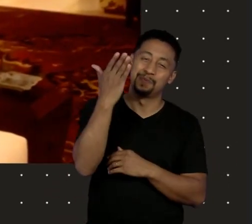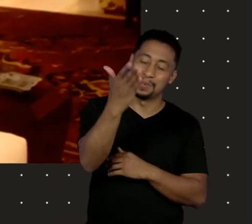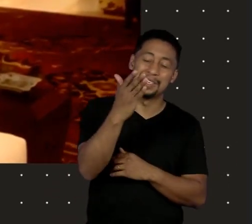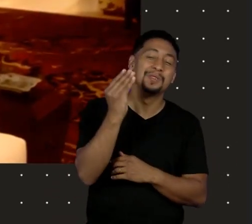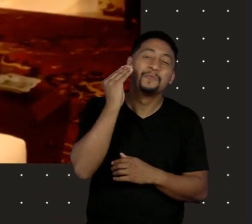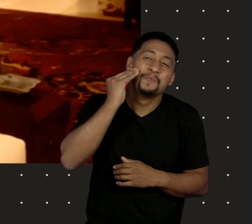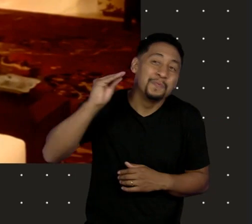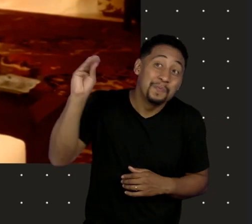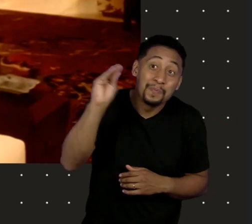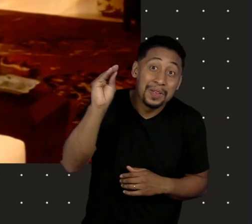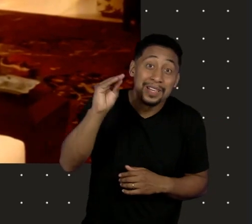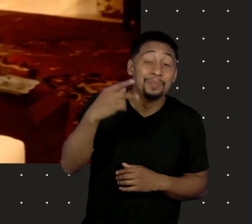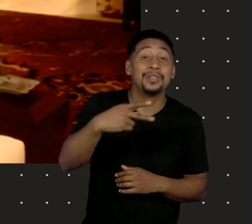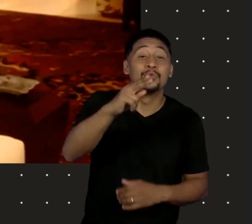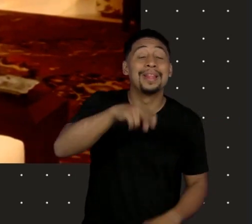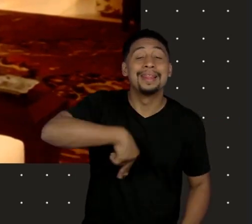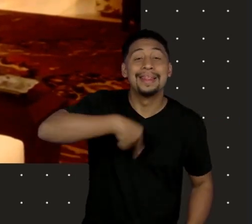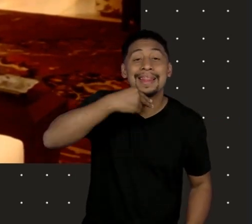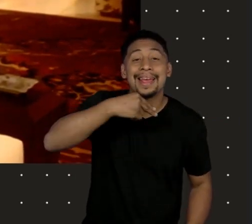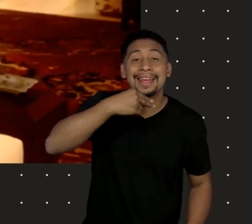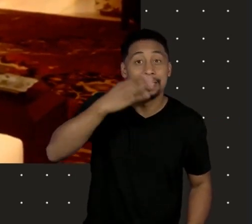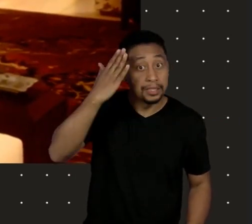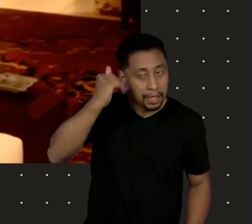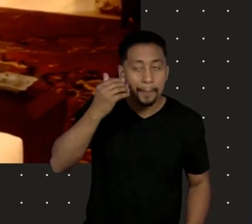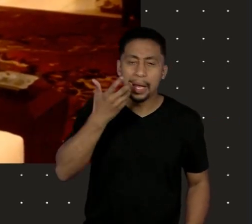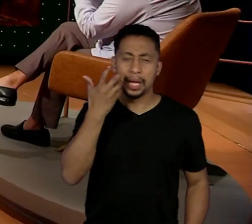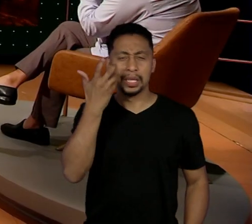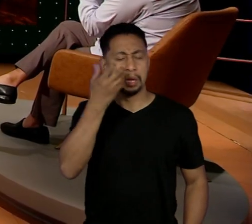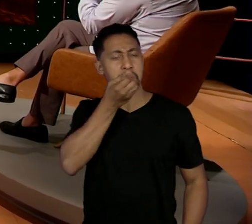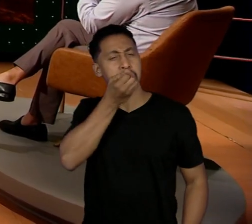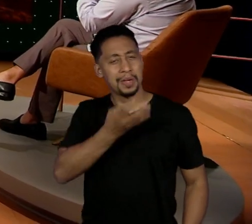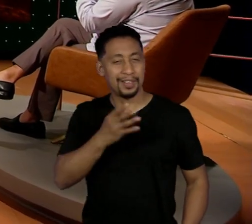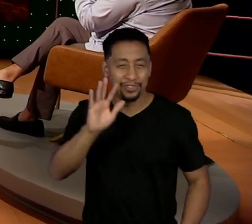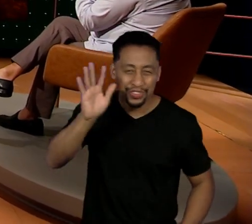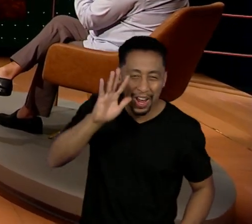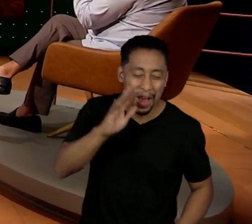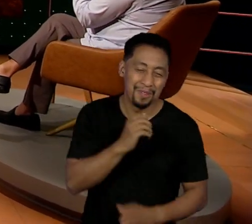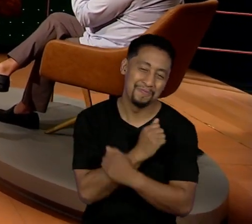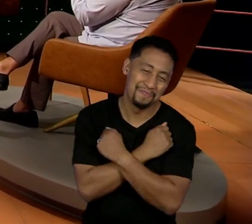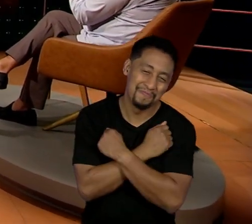um beijo para aquela sua neta linda que sabe cantar Cazuza muito bem. Tchau, querido.